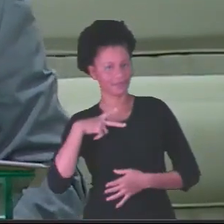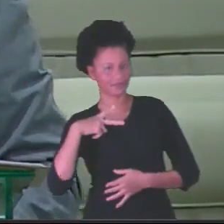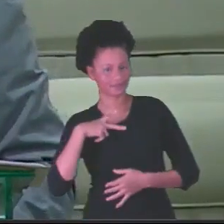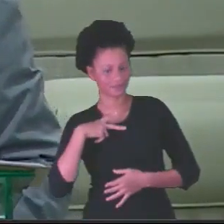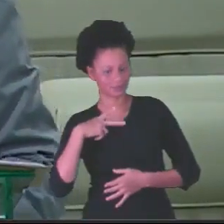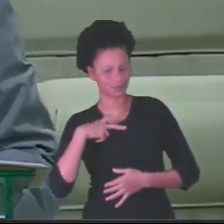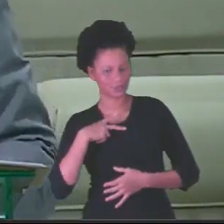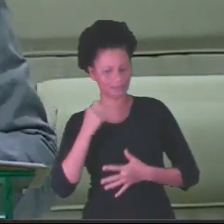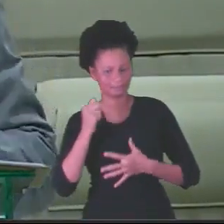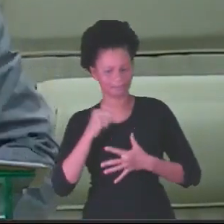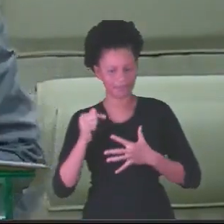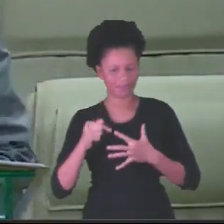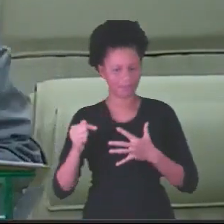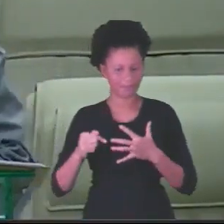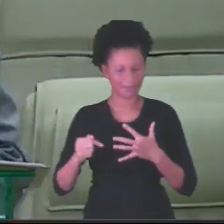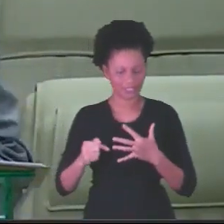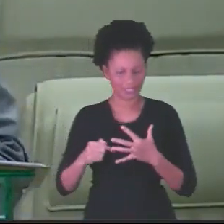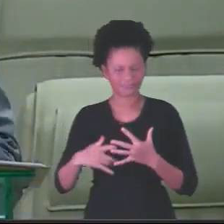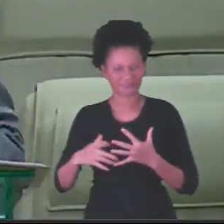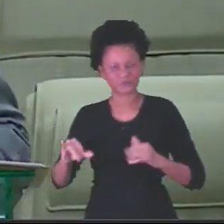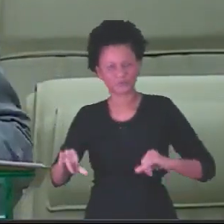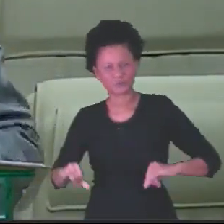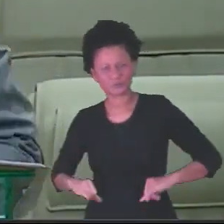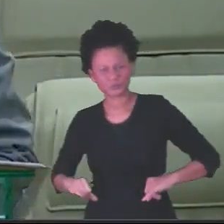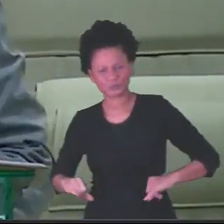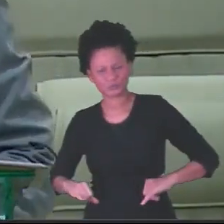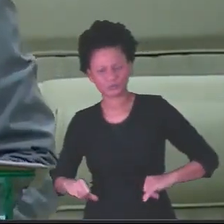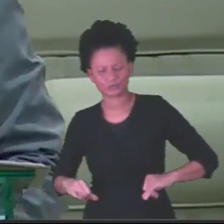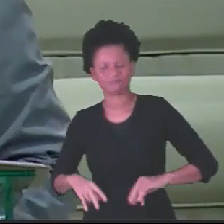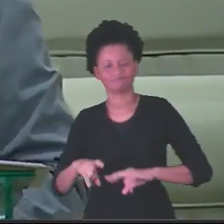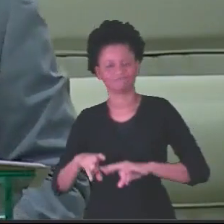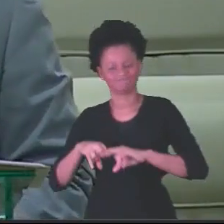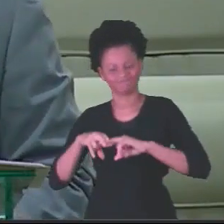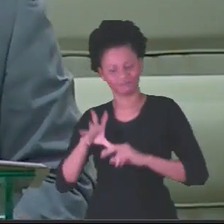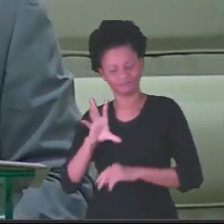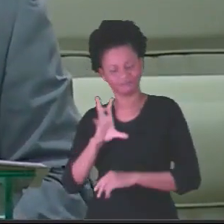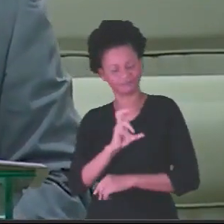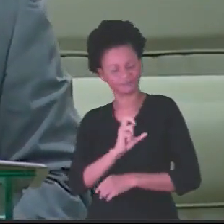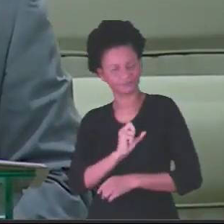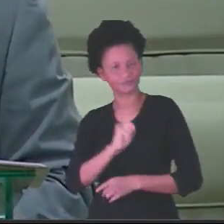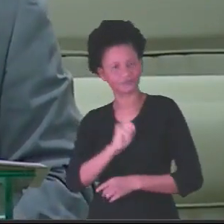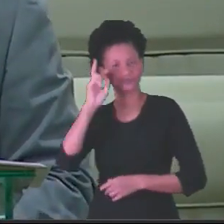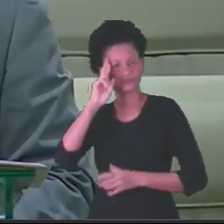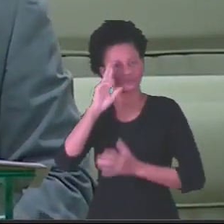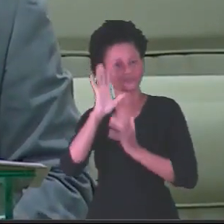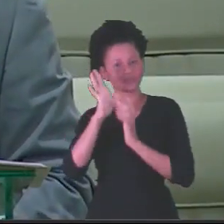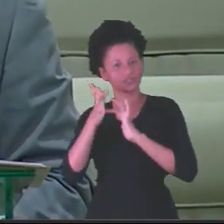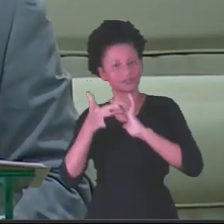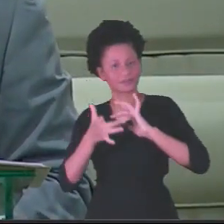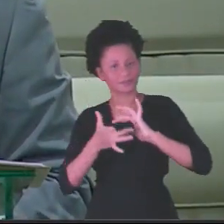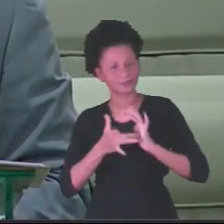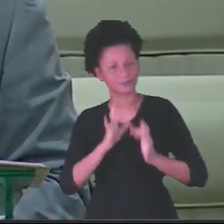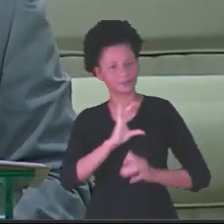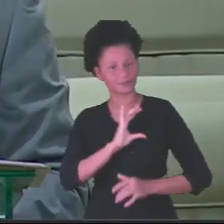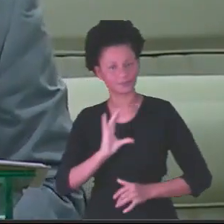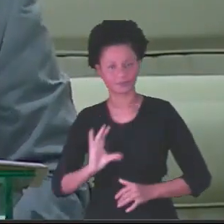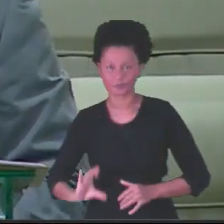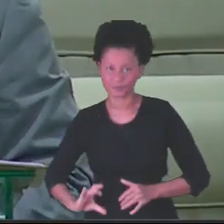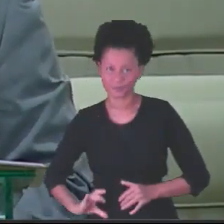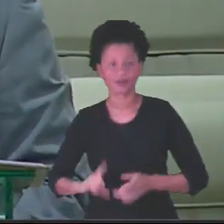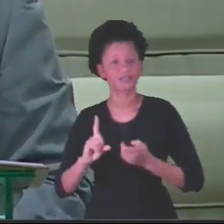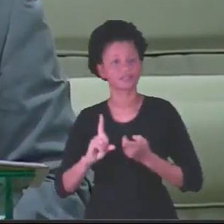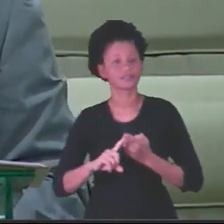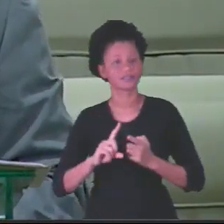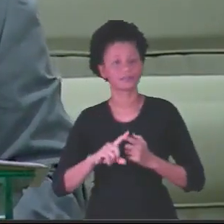um dos seus sofrimentos por amor a cristo uma das suas